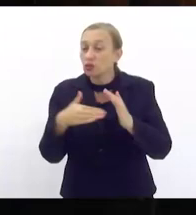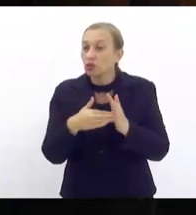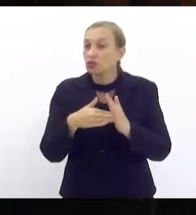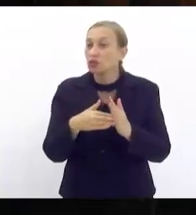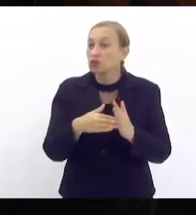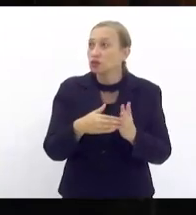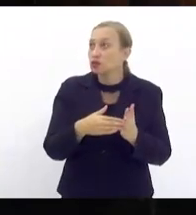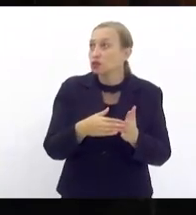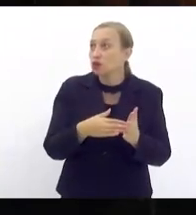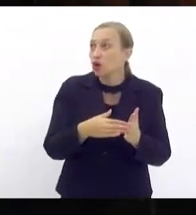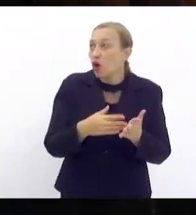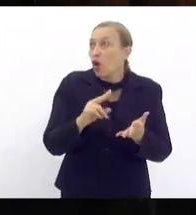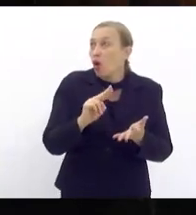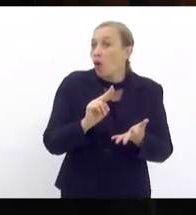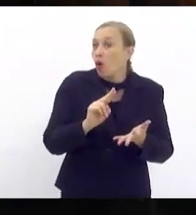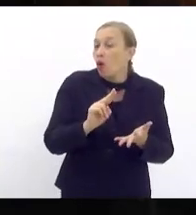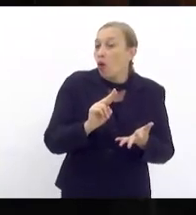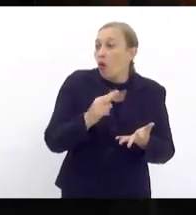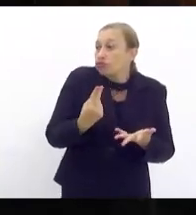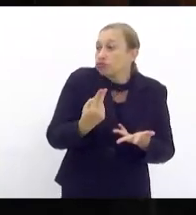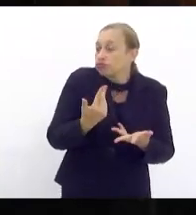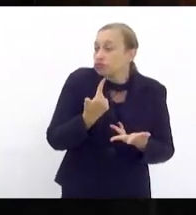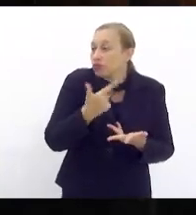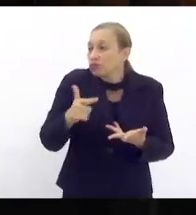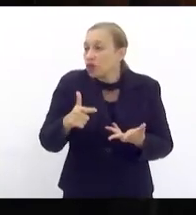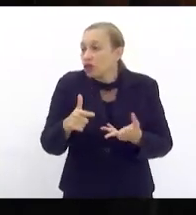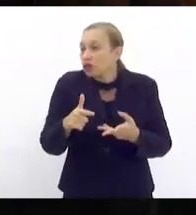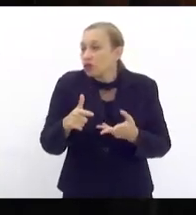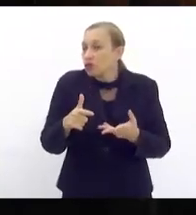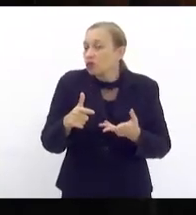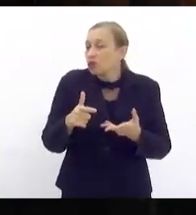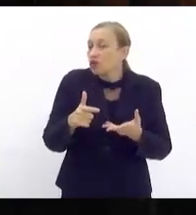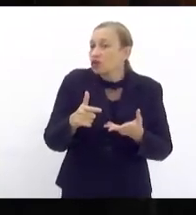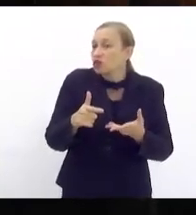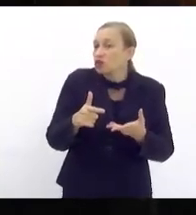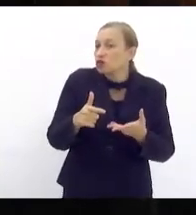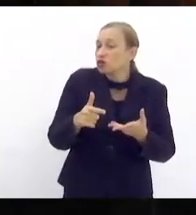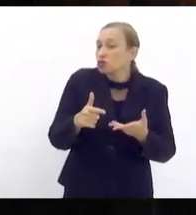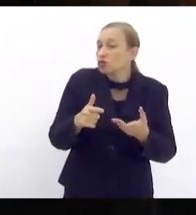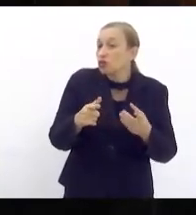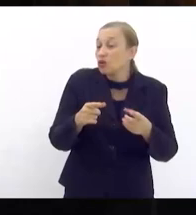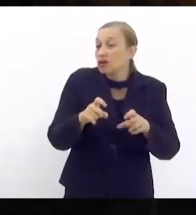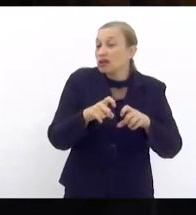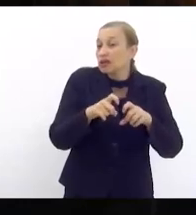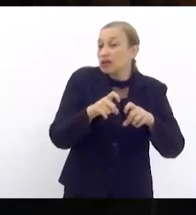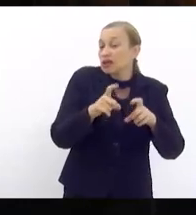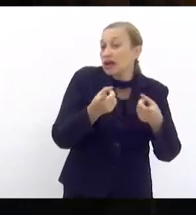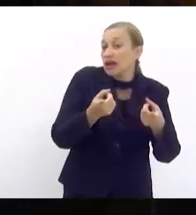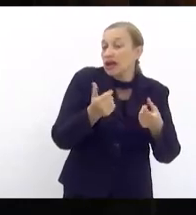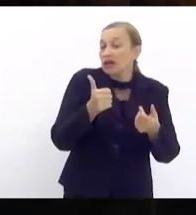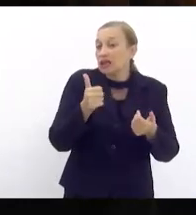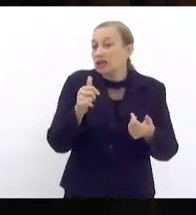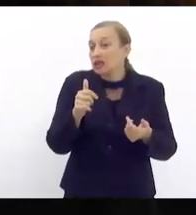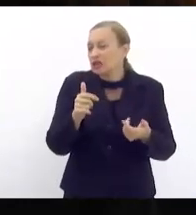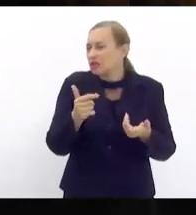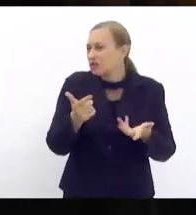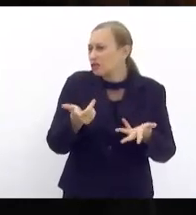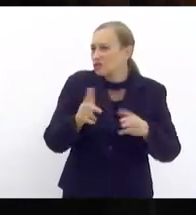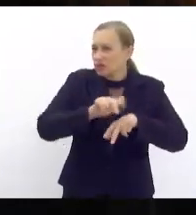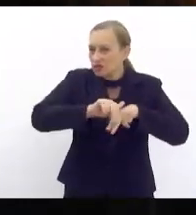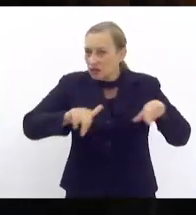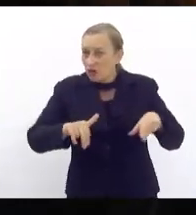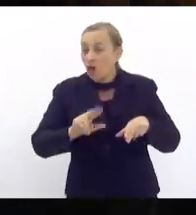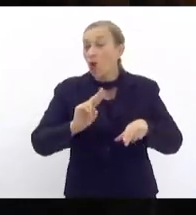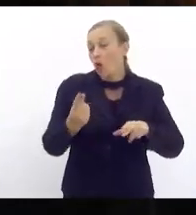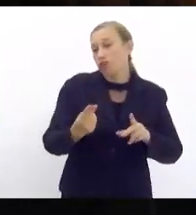ou não tem a mesma orientação sexual ou não tem a mesma cor de pele ou não tem a mesma religião